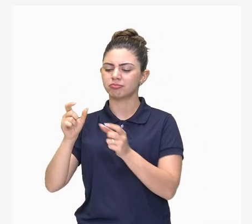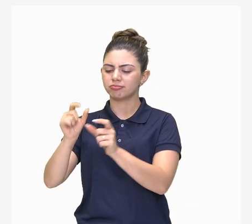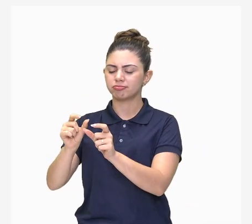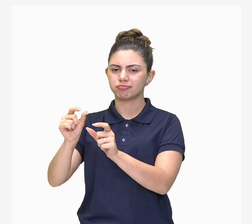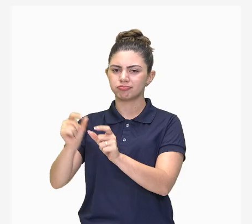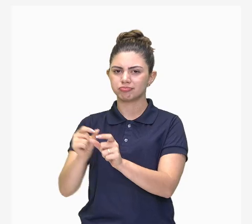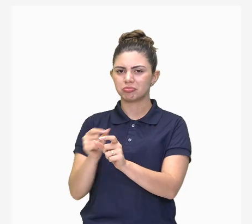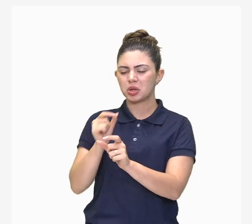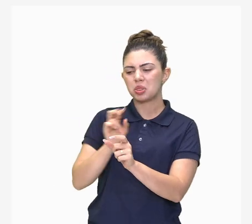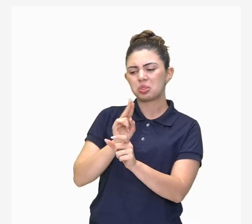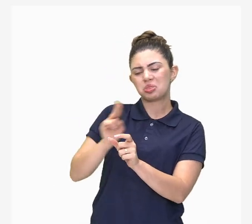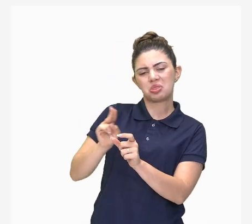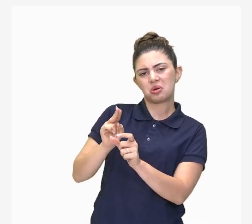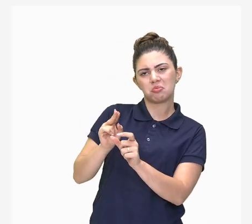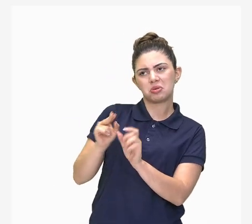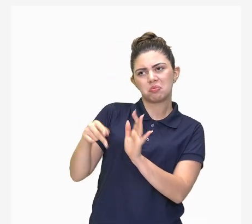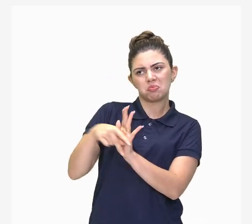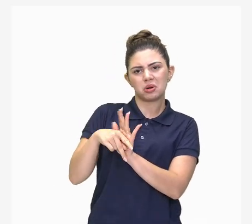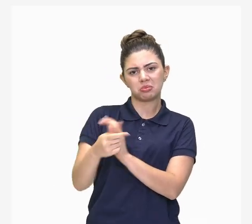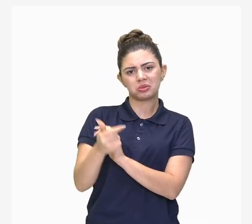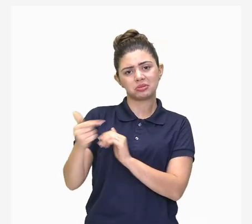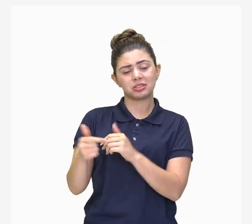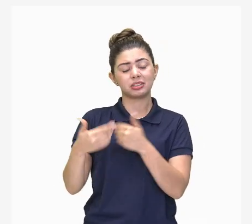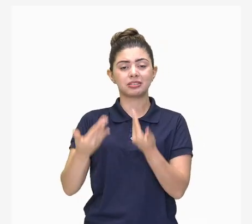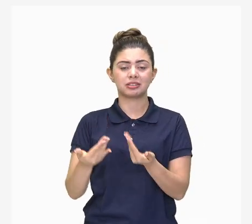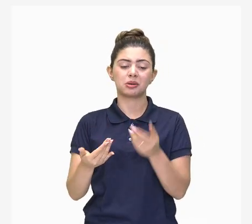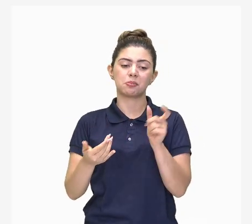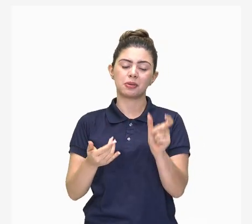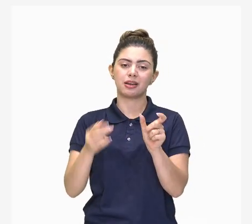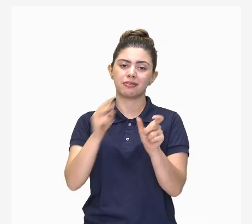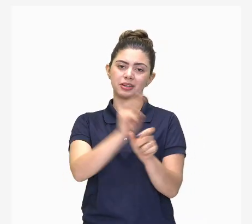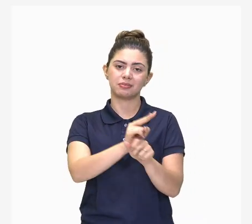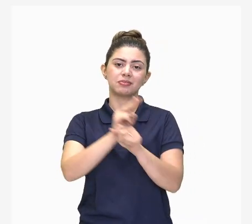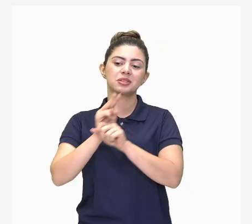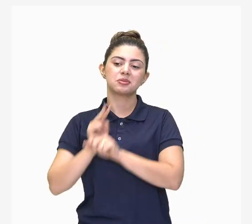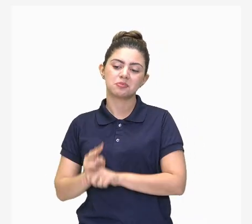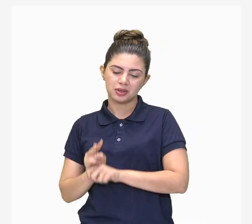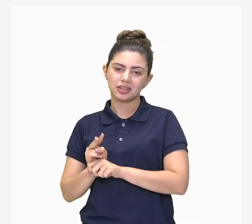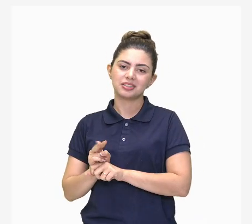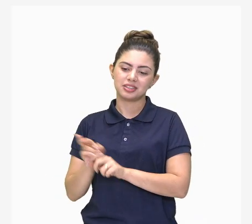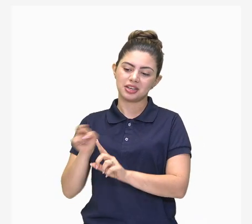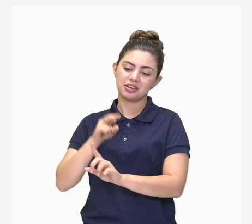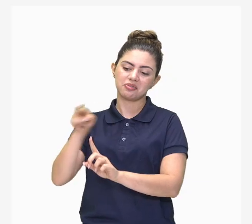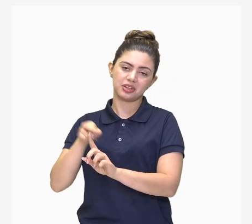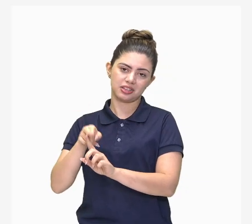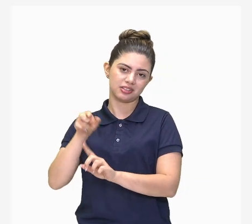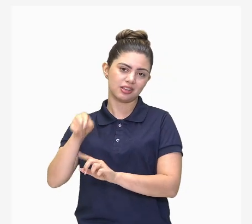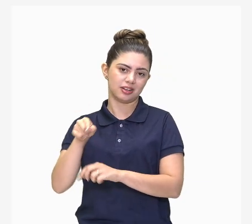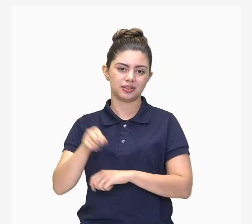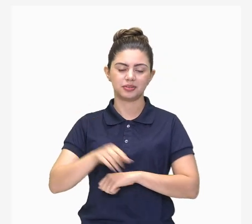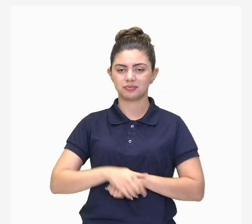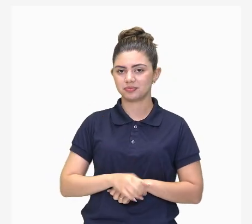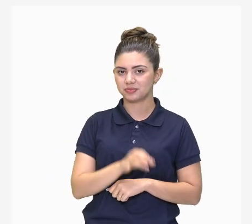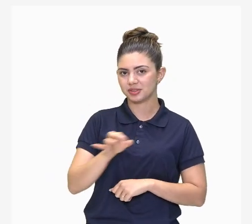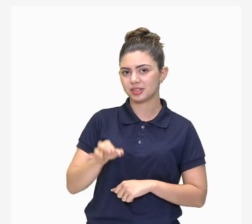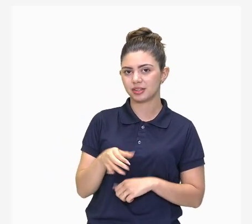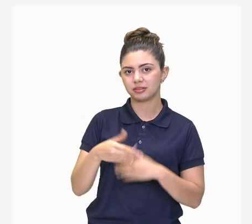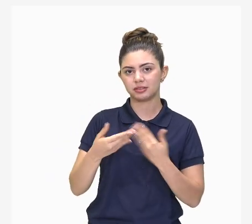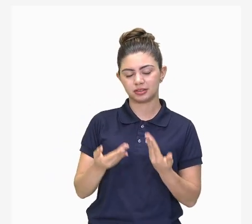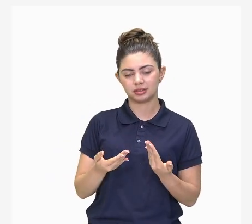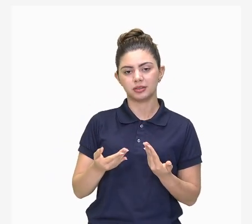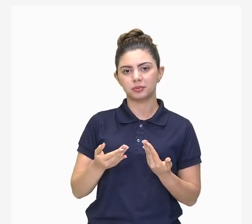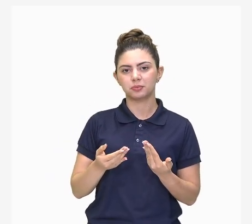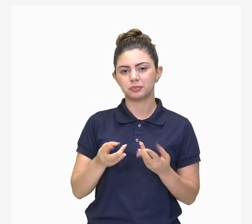nome específico, então empresta-se do dente para esse outro substantivo